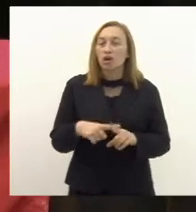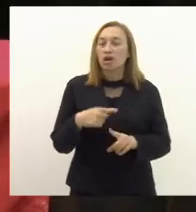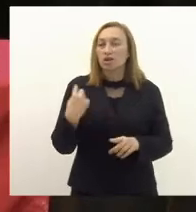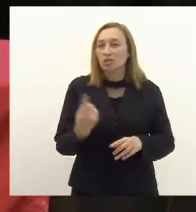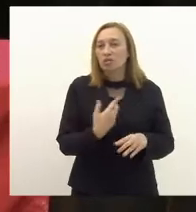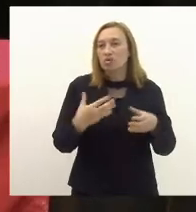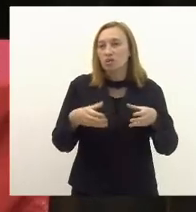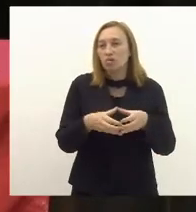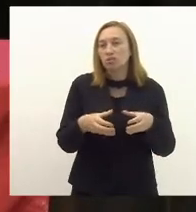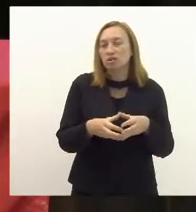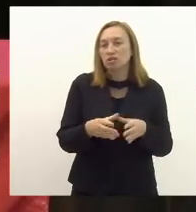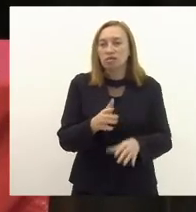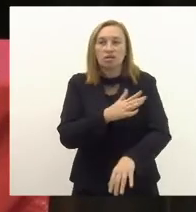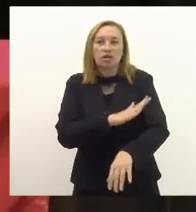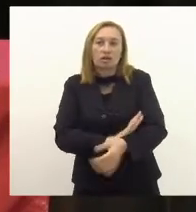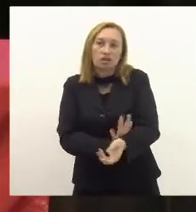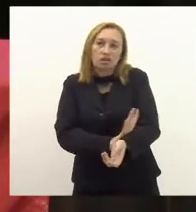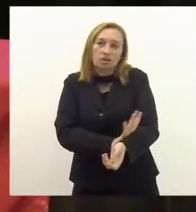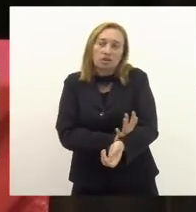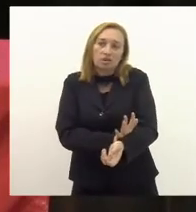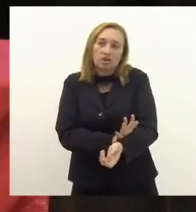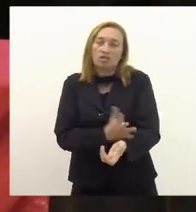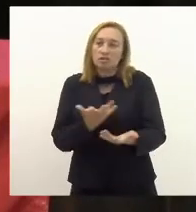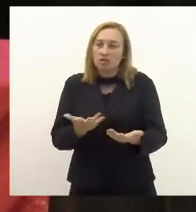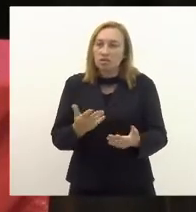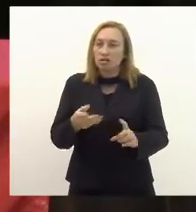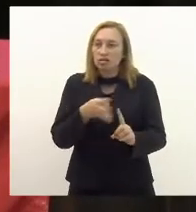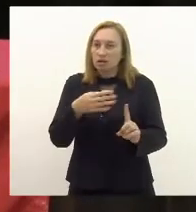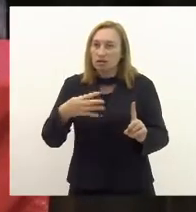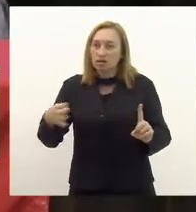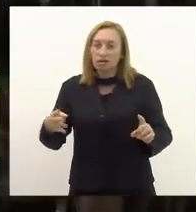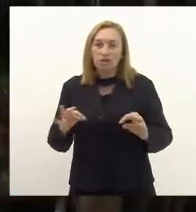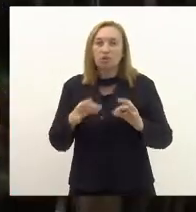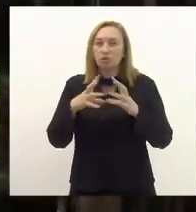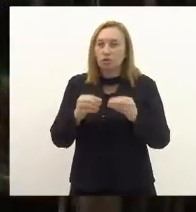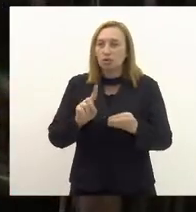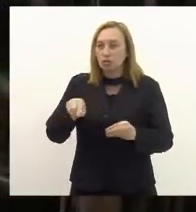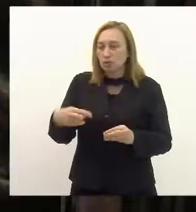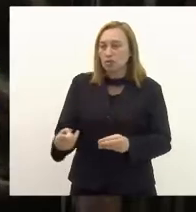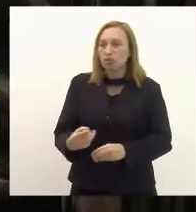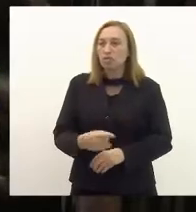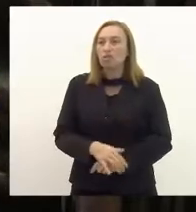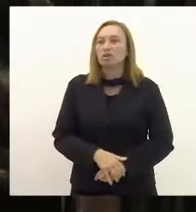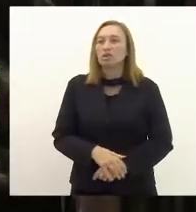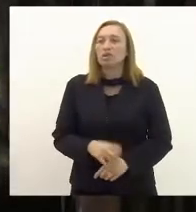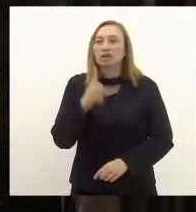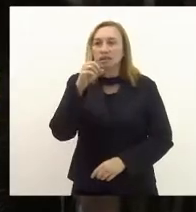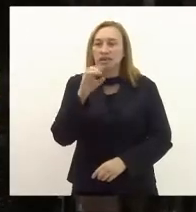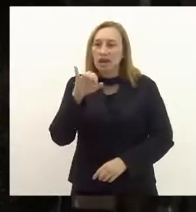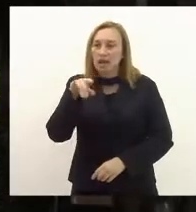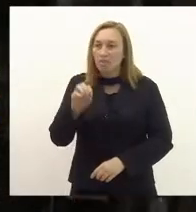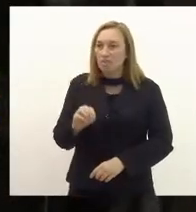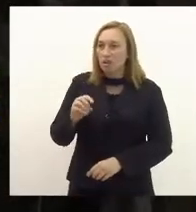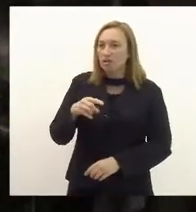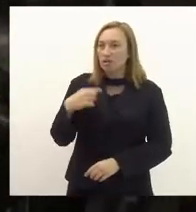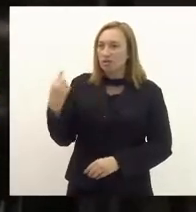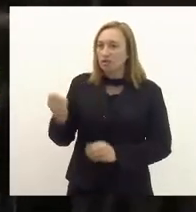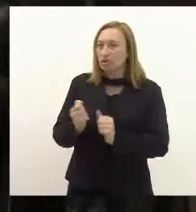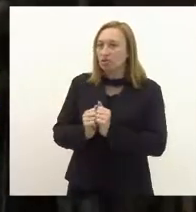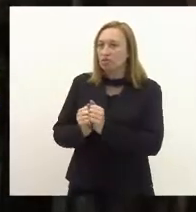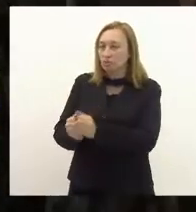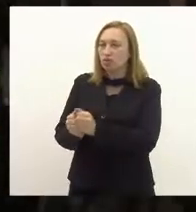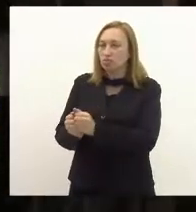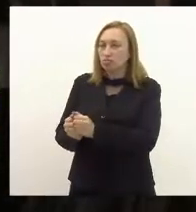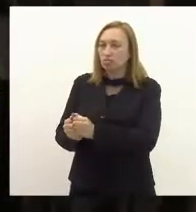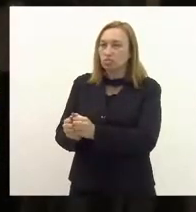comissão trata de racismo, intolerância, LGBTfobia. E aí, Débora, nós somos clientes. Daqui a